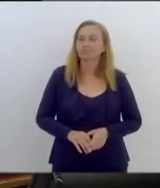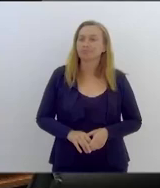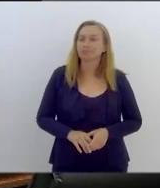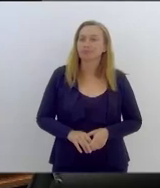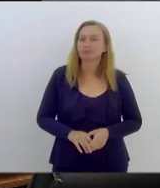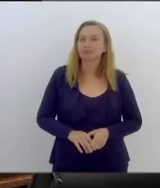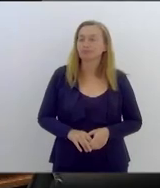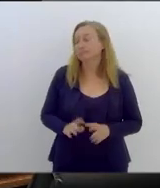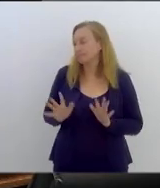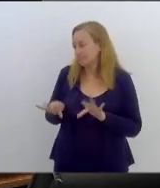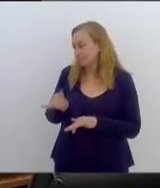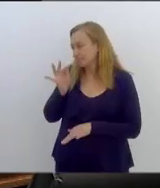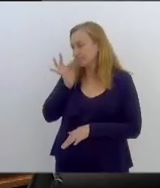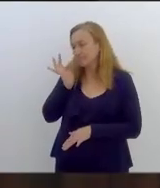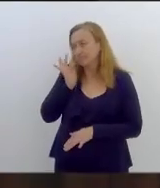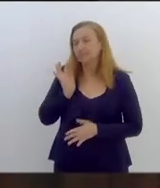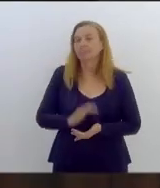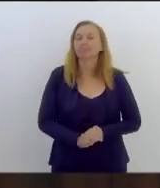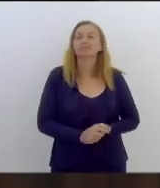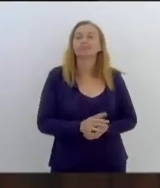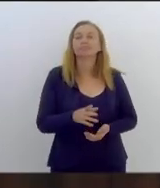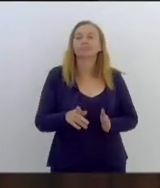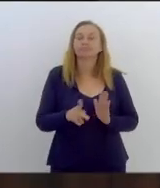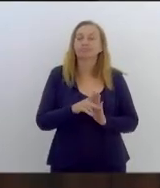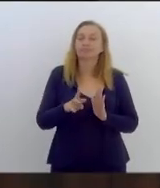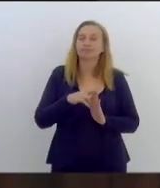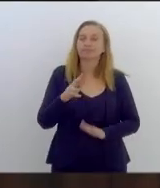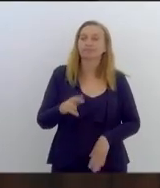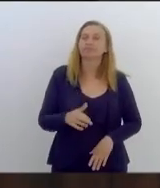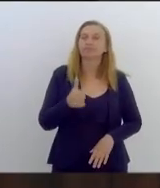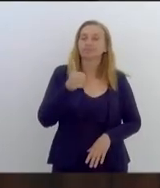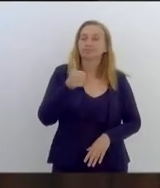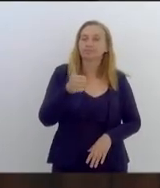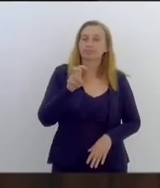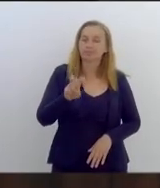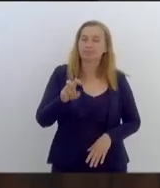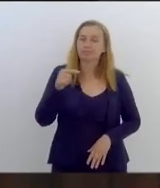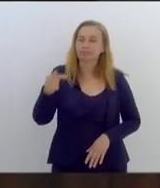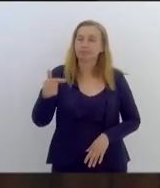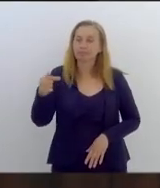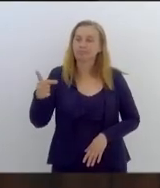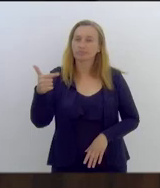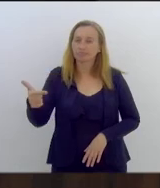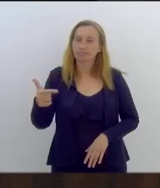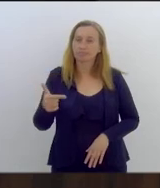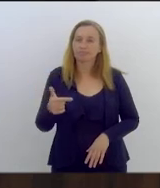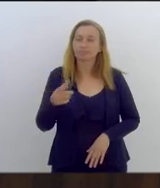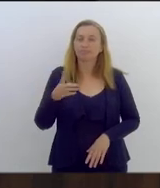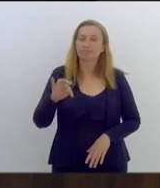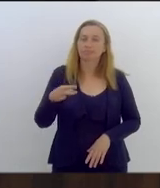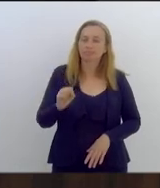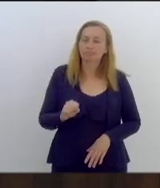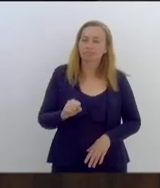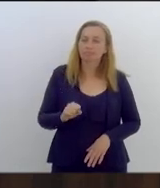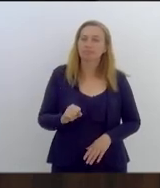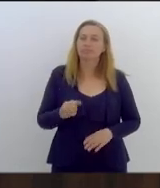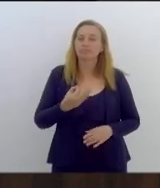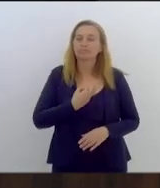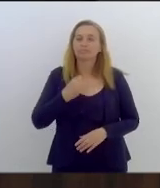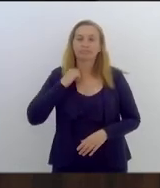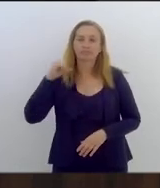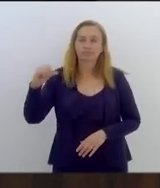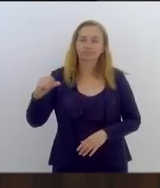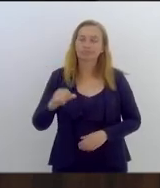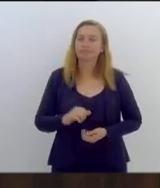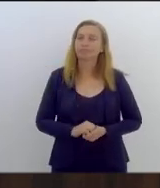ao final, falou, Flávio? Projeto de resolução 1577-22, de autoria do deputado Marcos Abraão. Concede medalha Tiradentes, respectivo diploma,